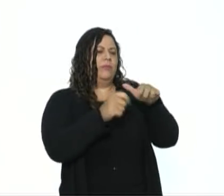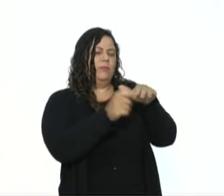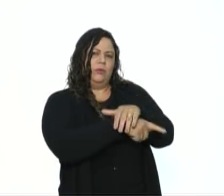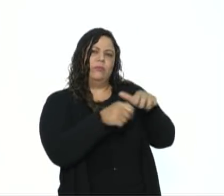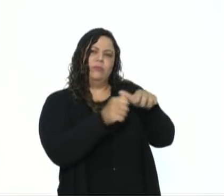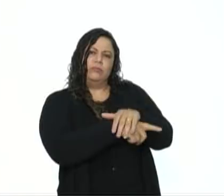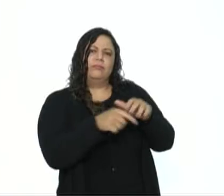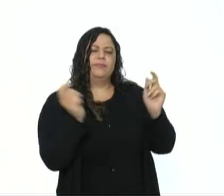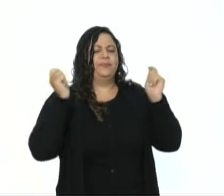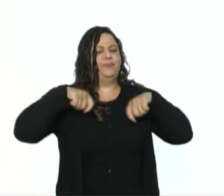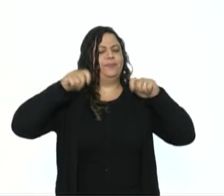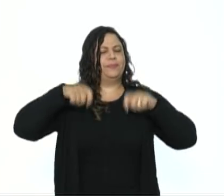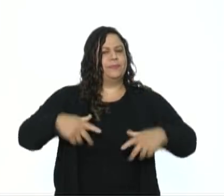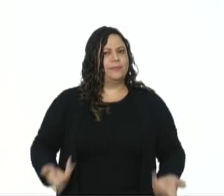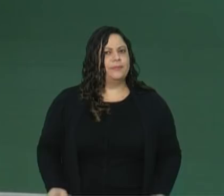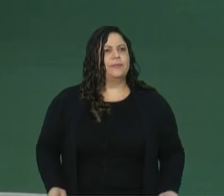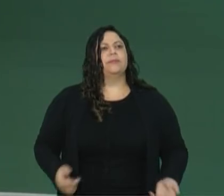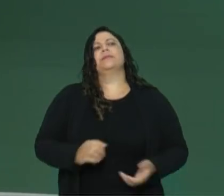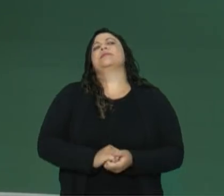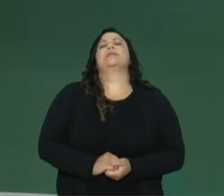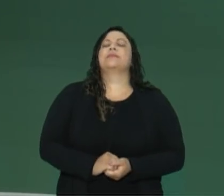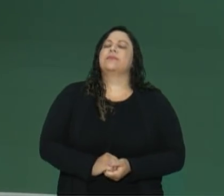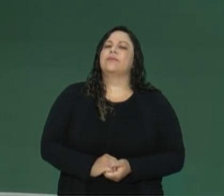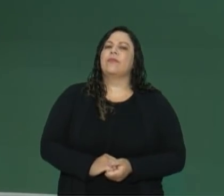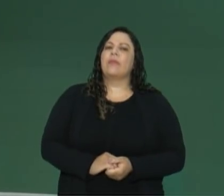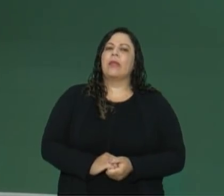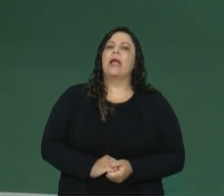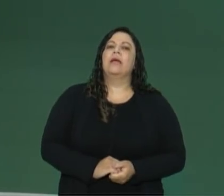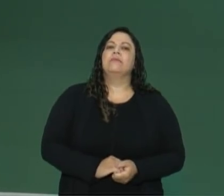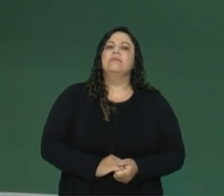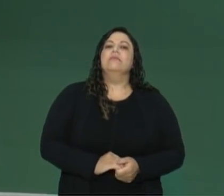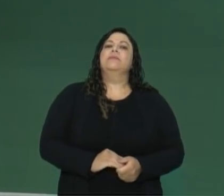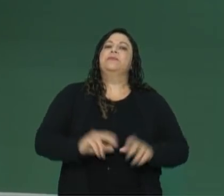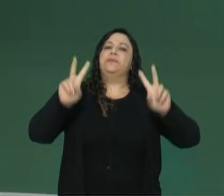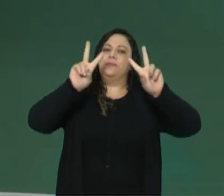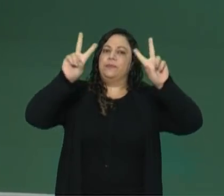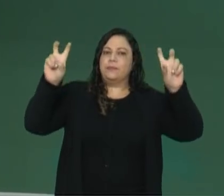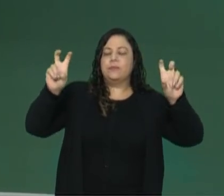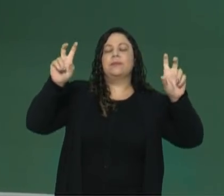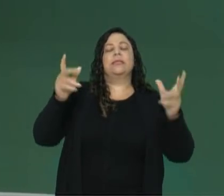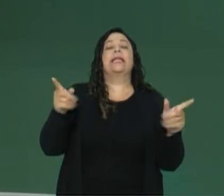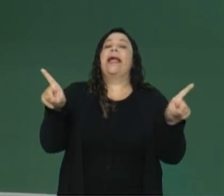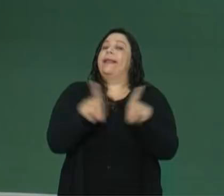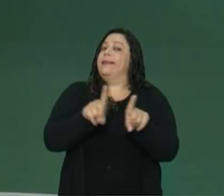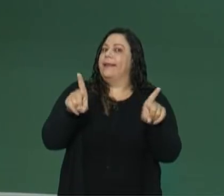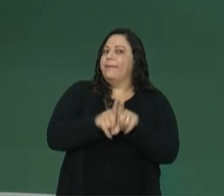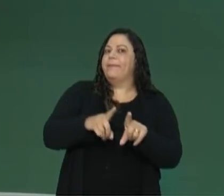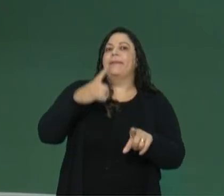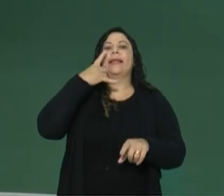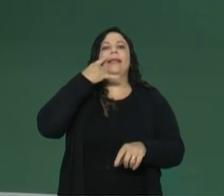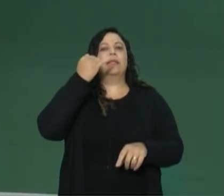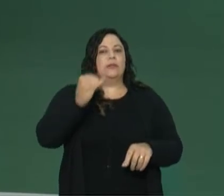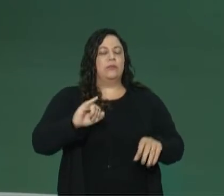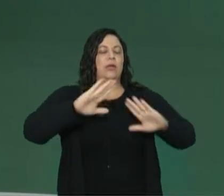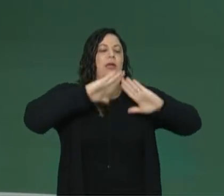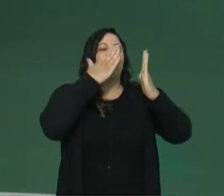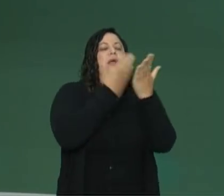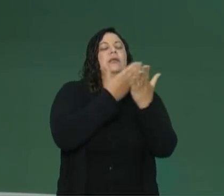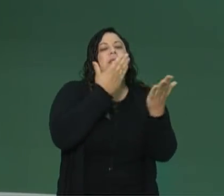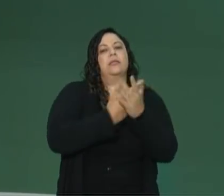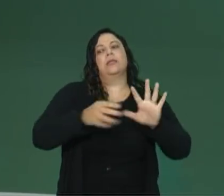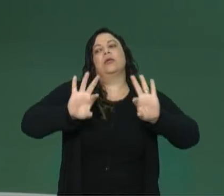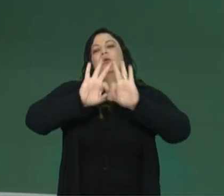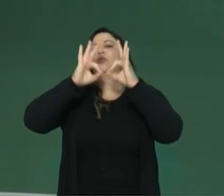A lição de casa também é dos pais, escola e família, né, e responsáveis. Essa relação é uma relação